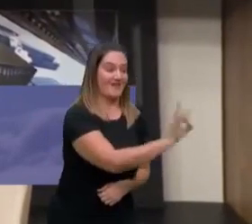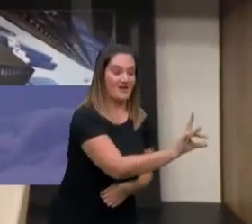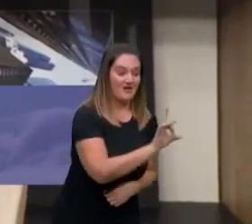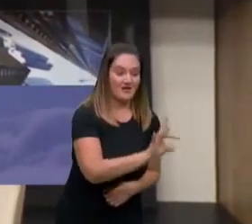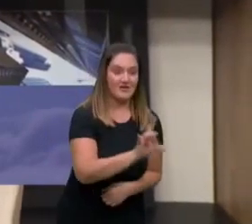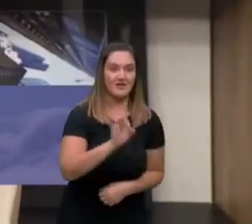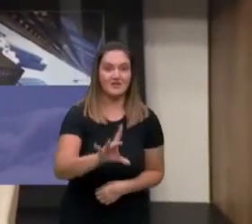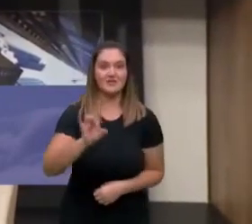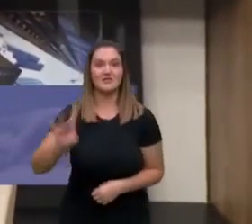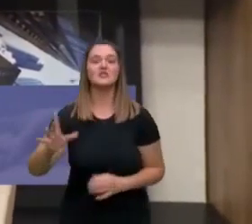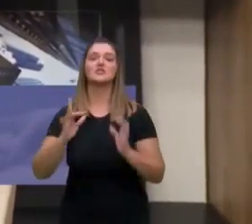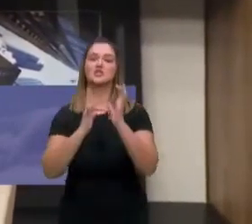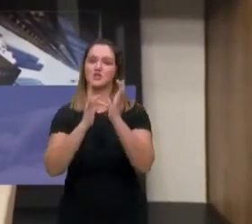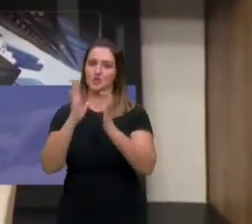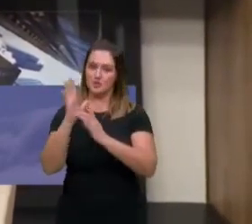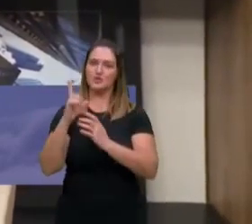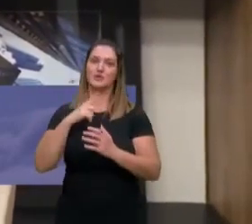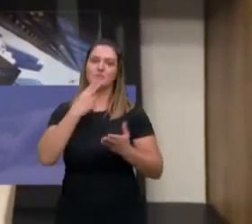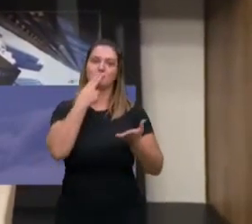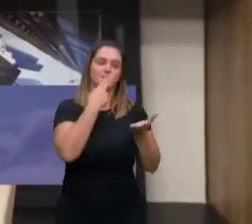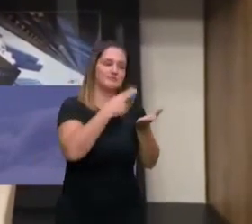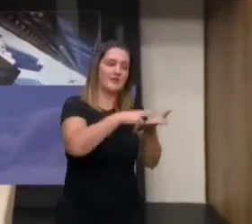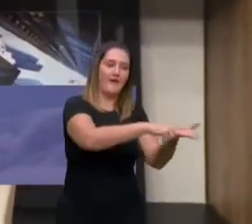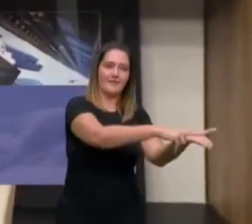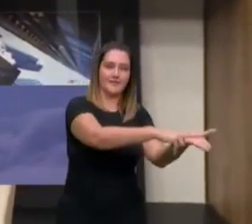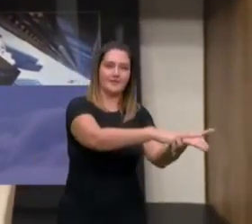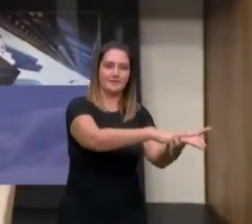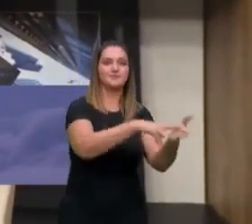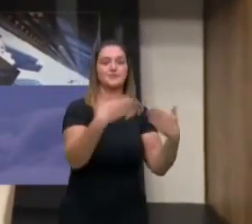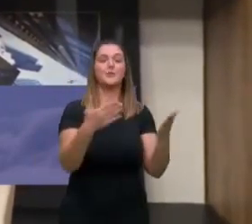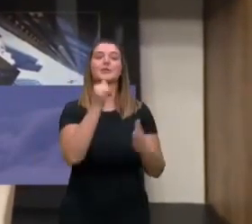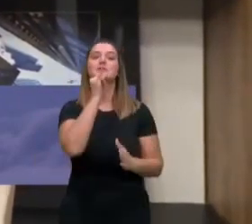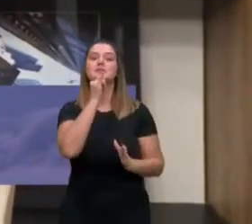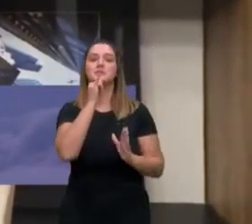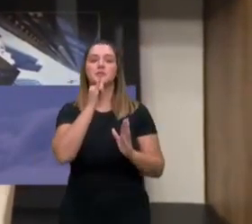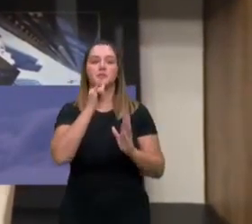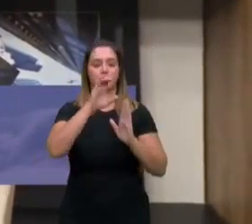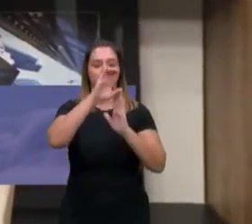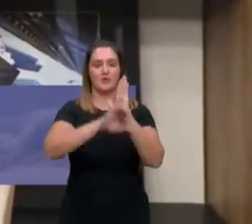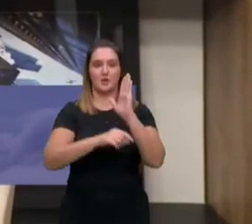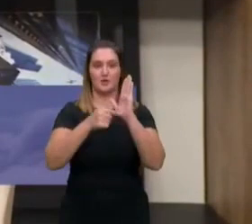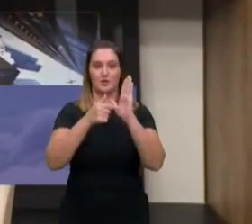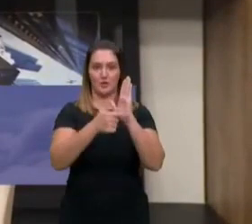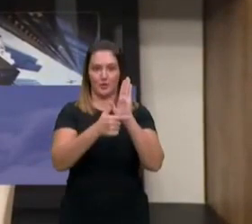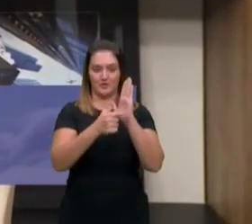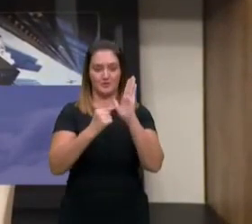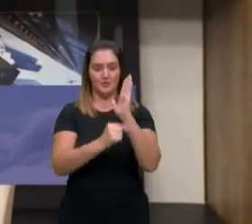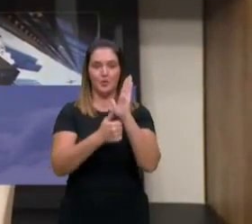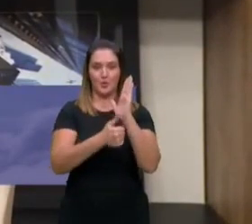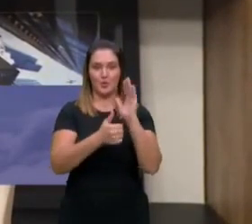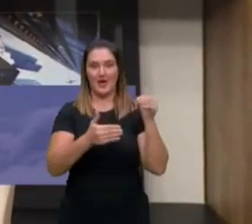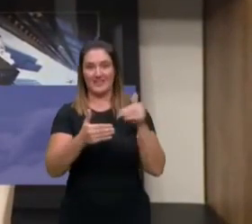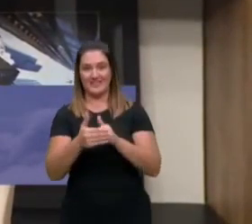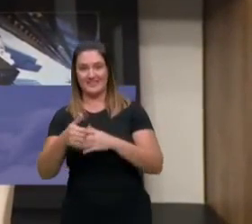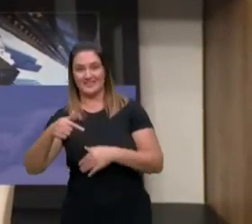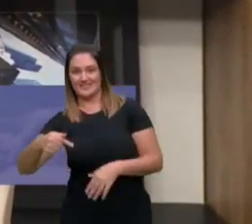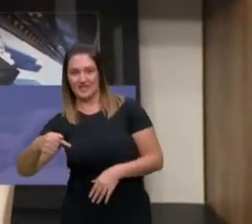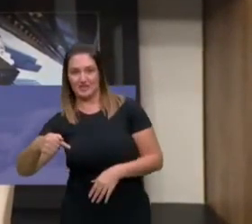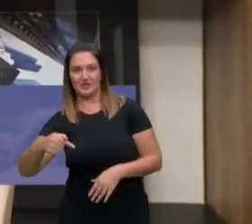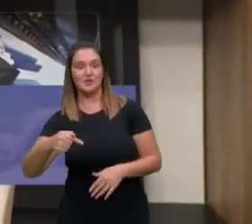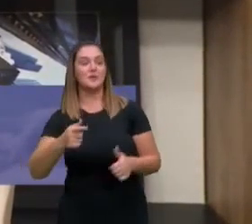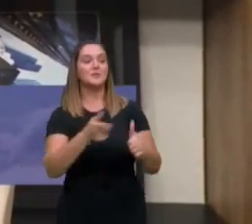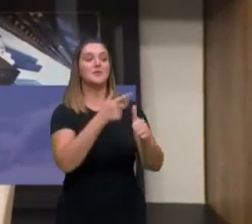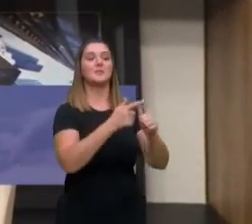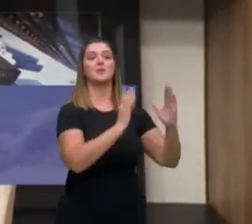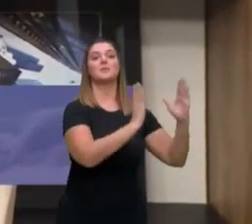fase do cristianismo, Jesus mandou uma carta. Então você vai ter aqui em Apocalipse 2, Do verso 1 até o verso 7, a primeira carta